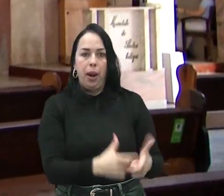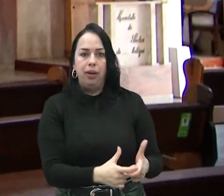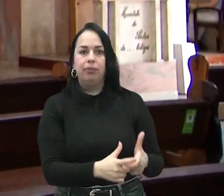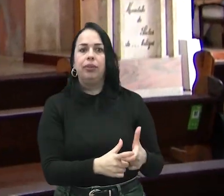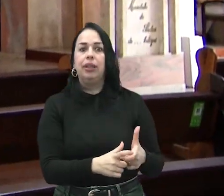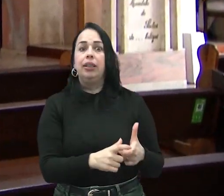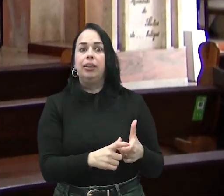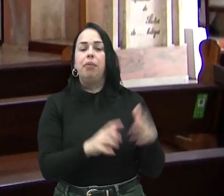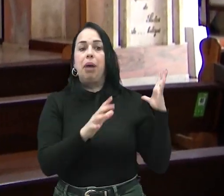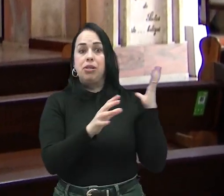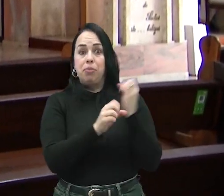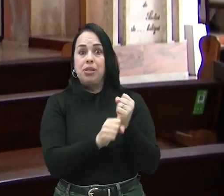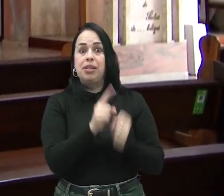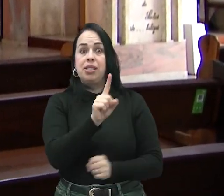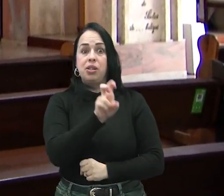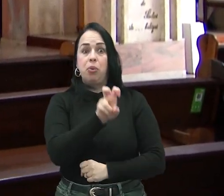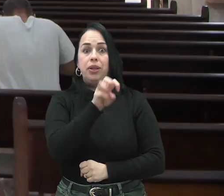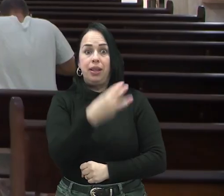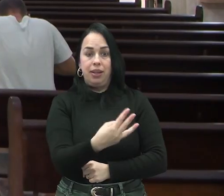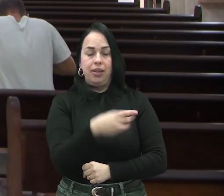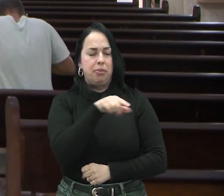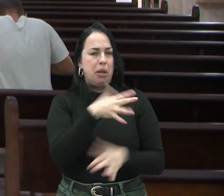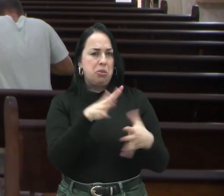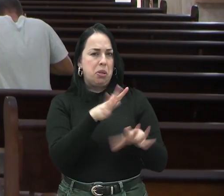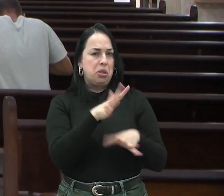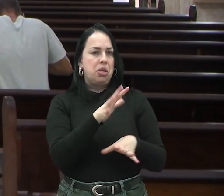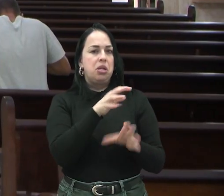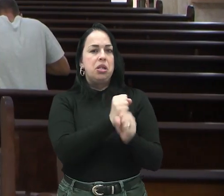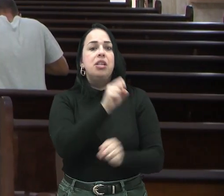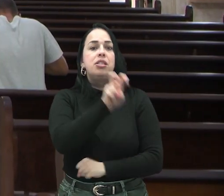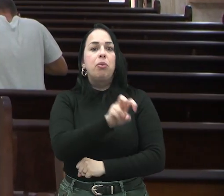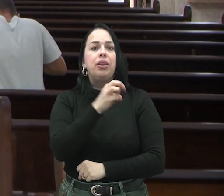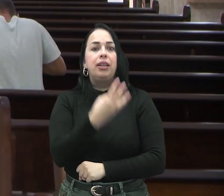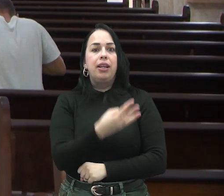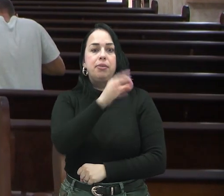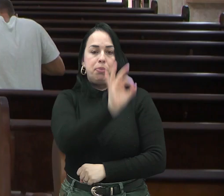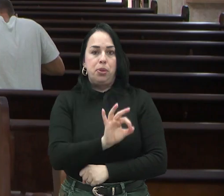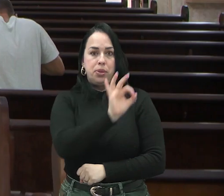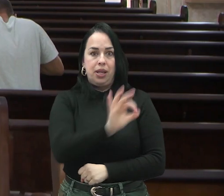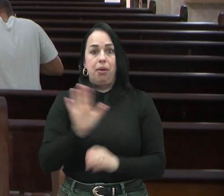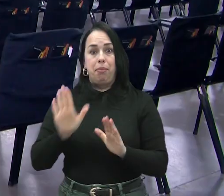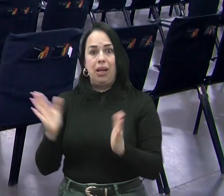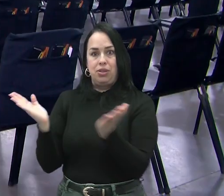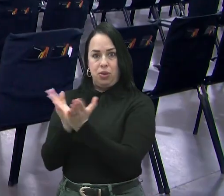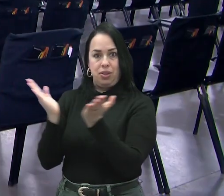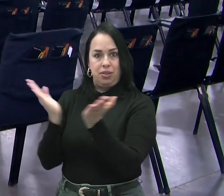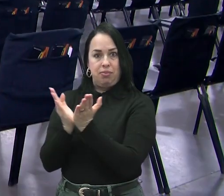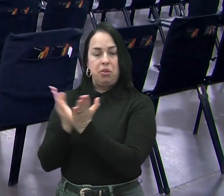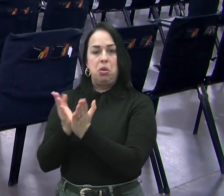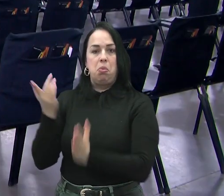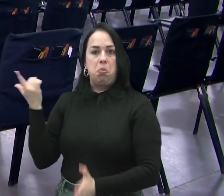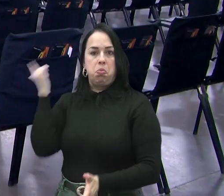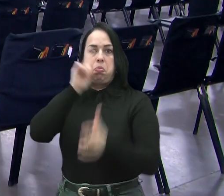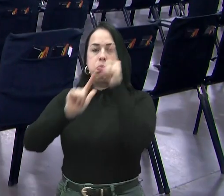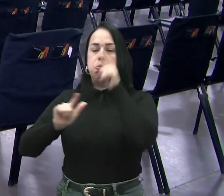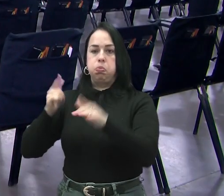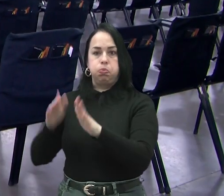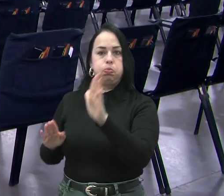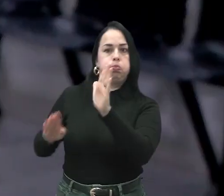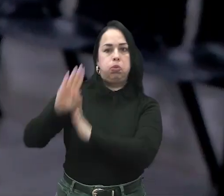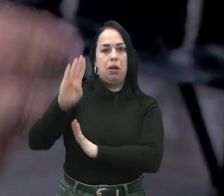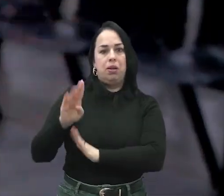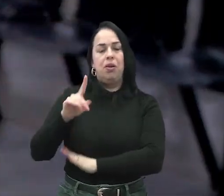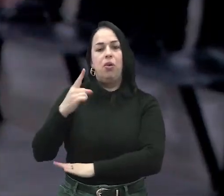em 153 anos. Hoje, eles ainda são mais de 56% da população. Já os evangélicos bateram